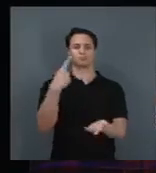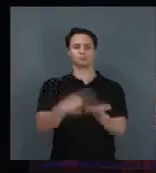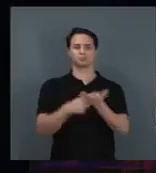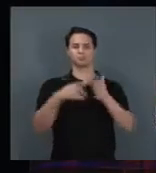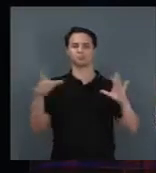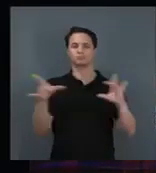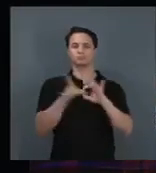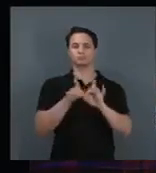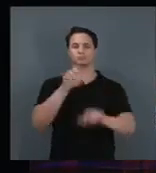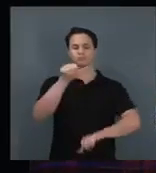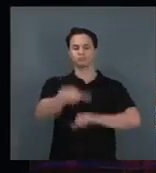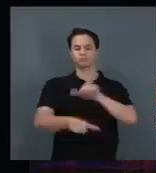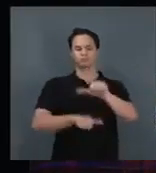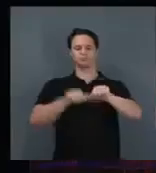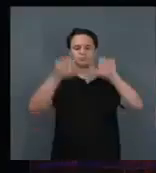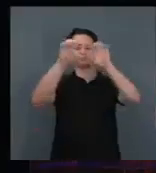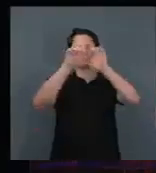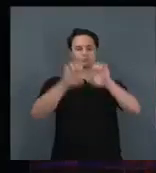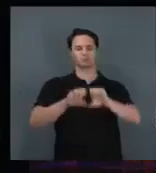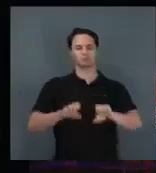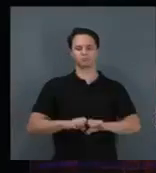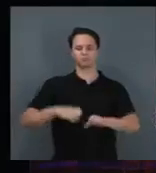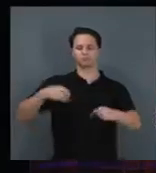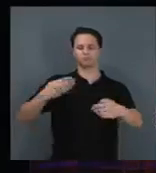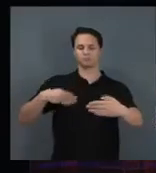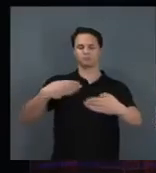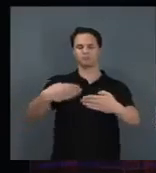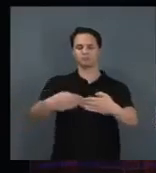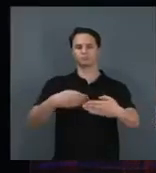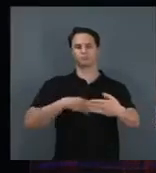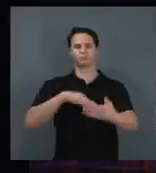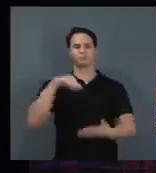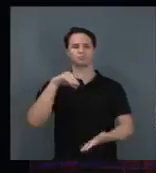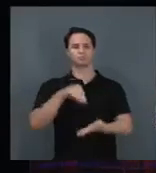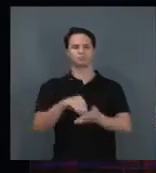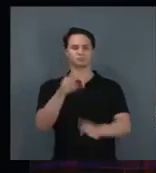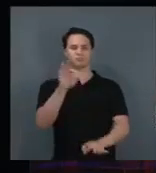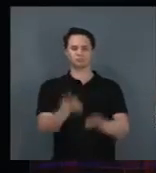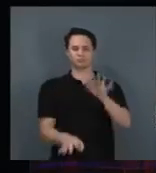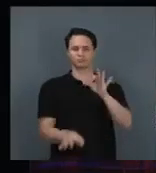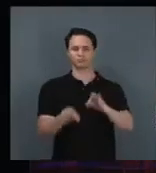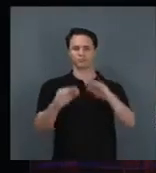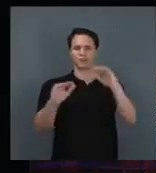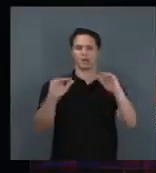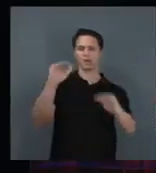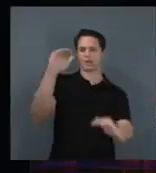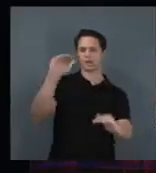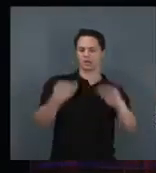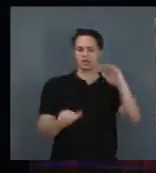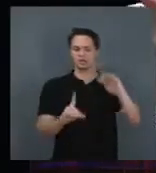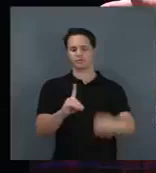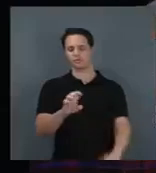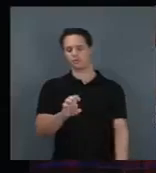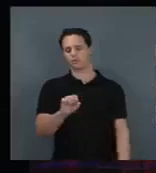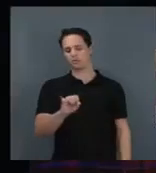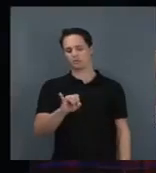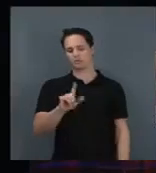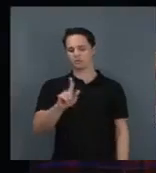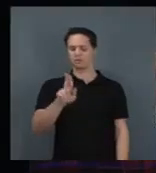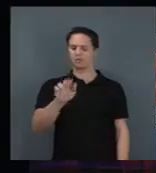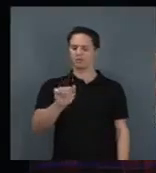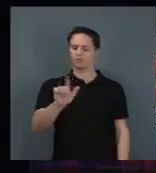transformar estruturas que perpetuam a injustiça e a desigualdade. Enfim,